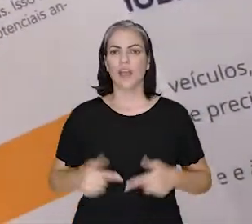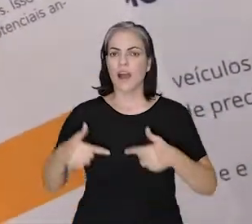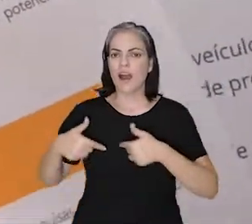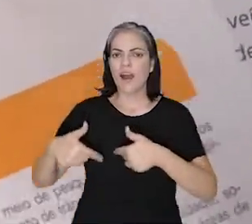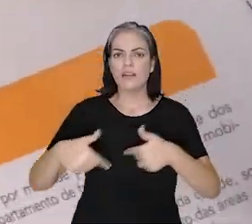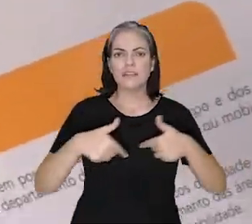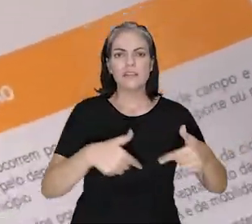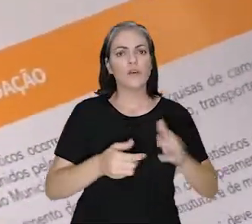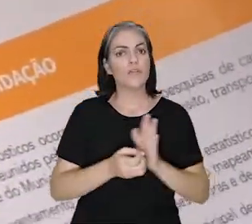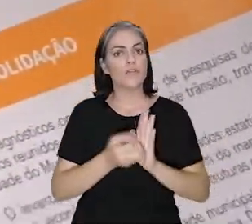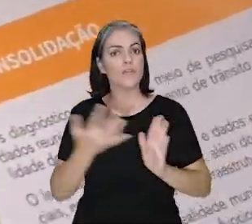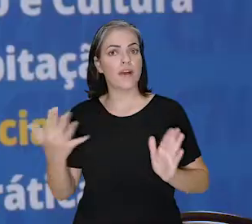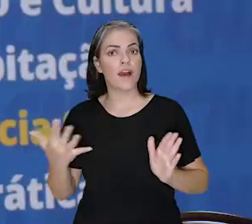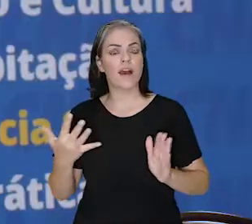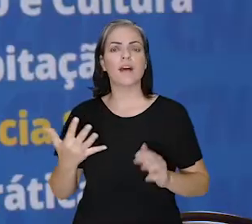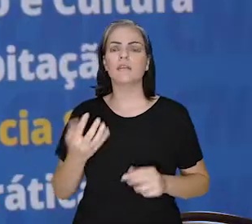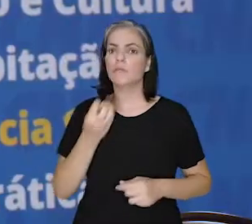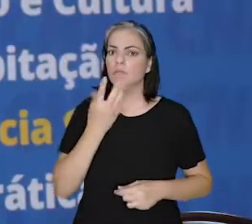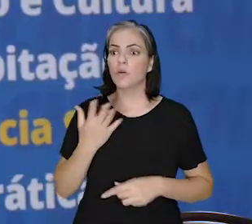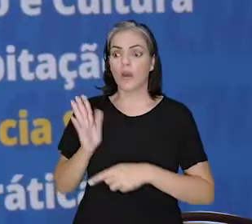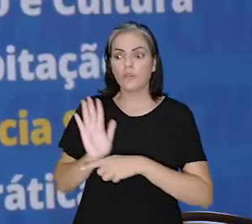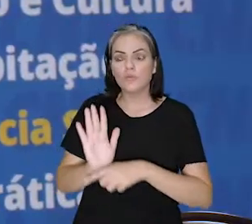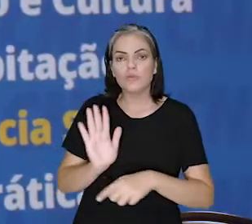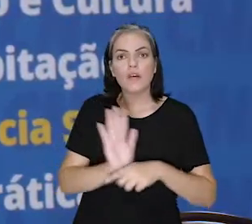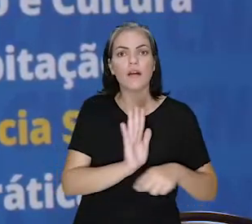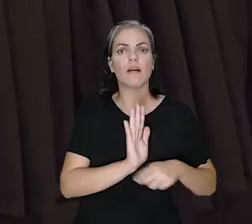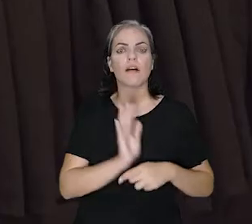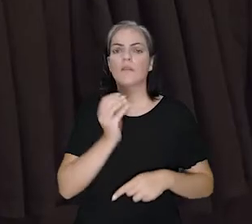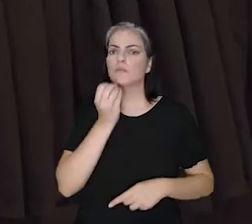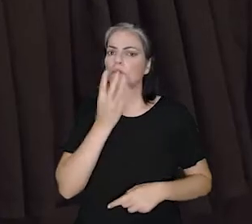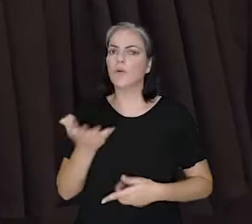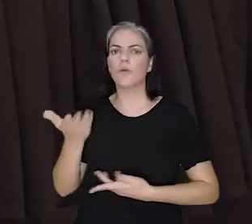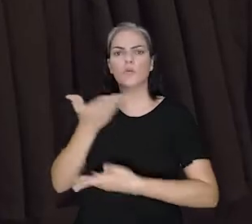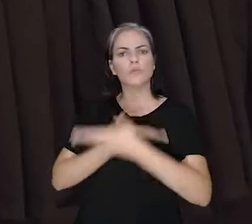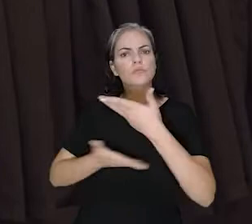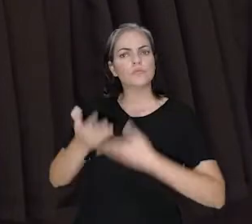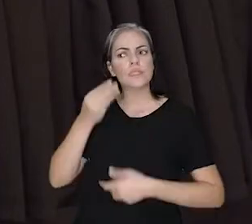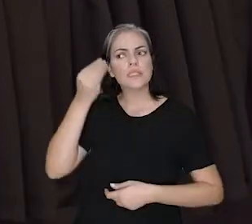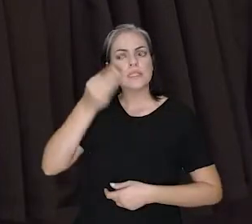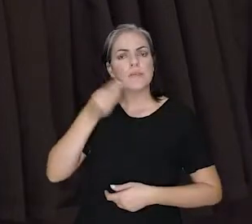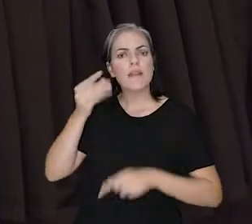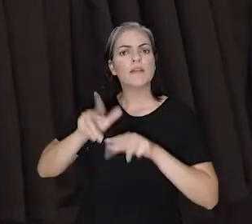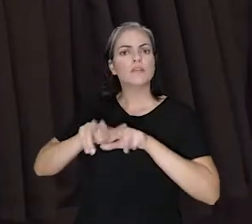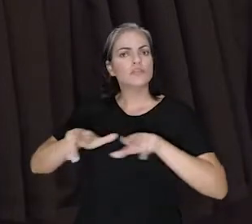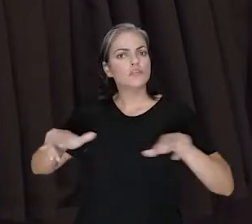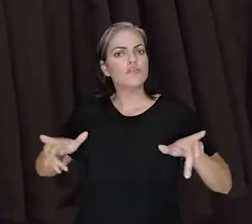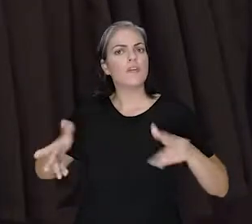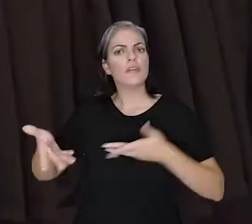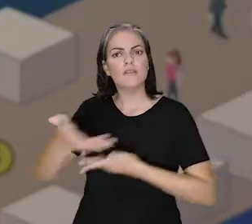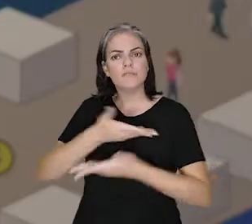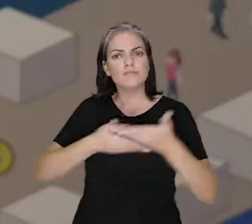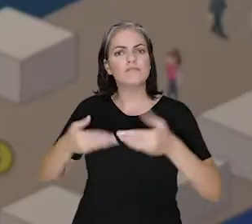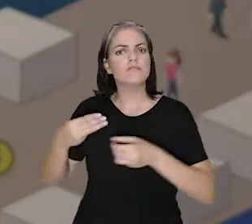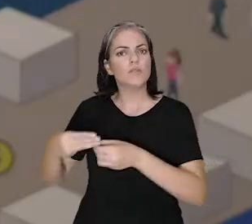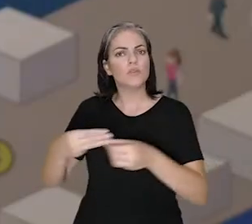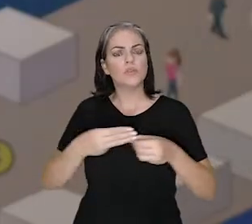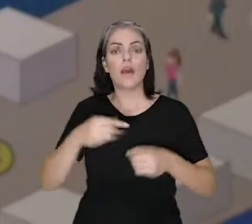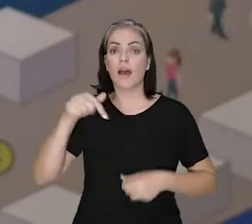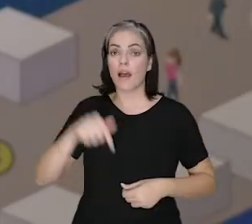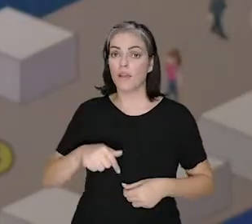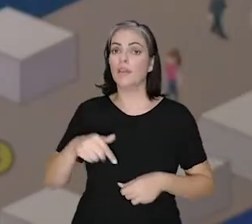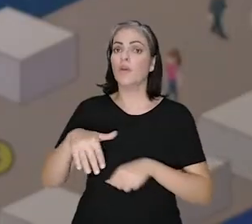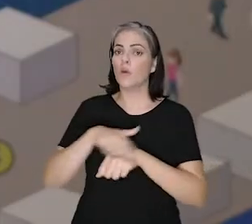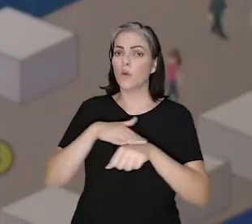várias ações para ajudar, então foi muito produtivo ouvir as demandas, ouvir as experiências do setor, dos municípios. E a gente falou muito aqui